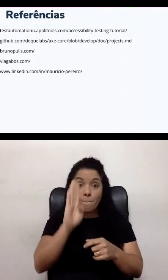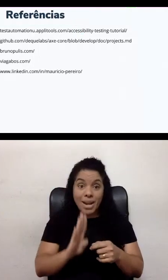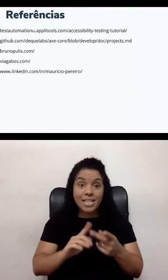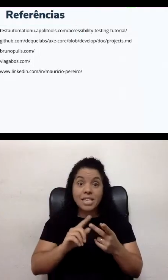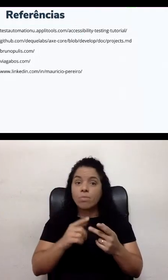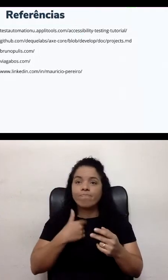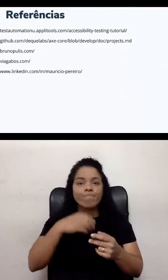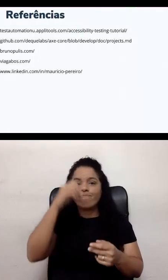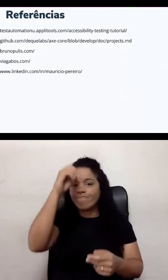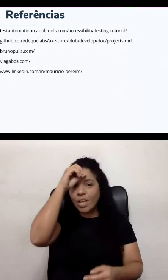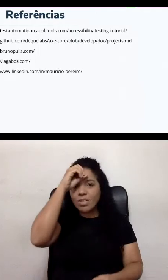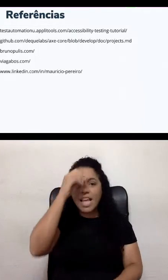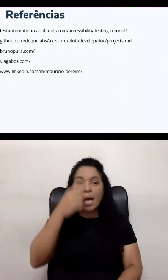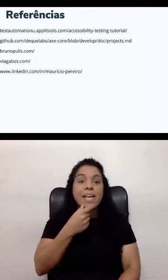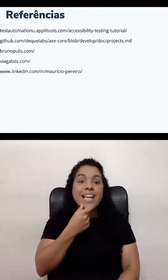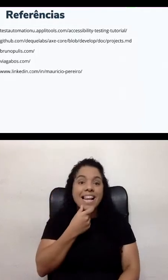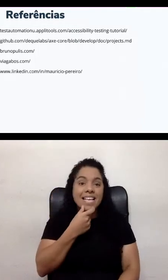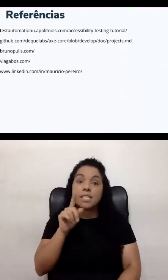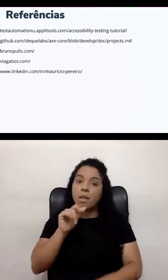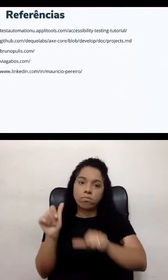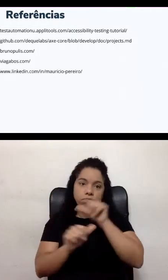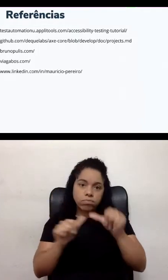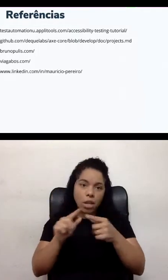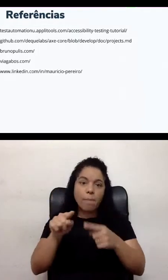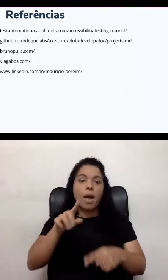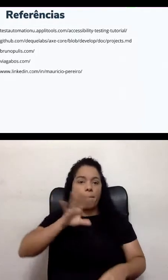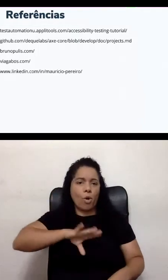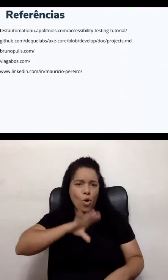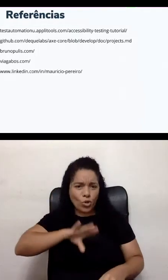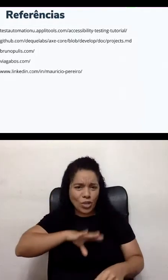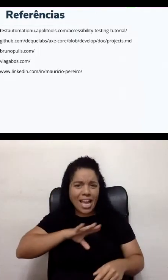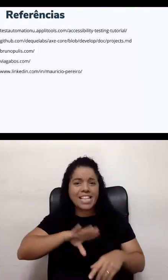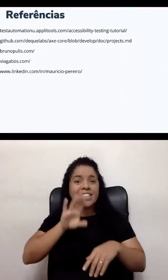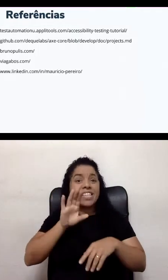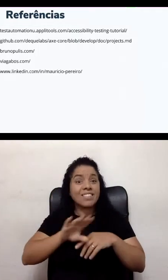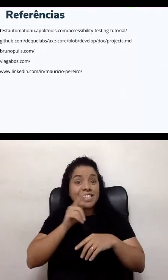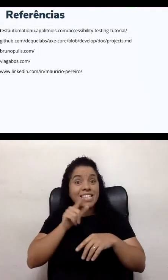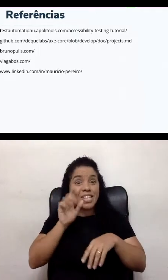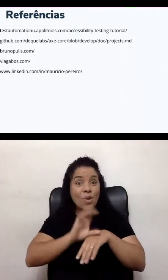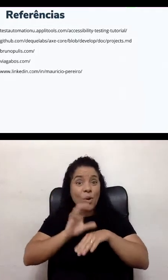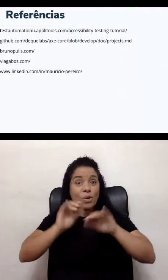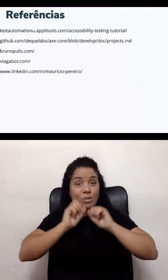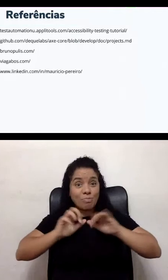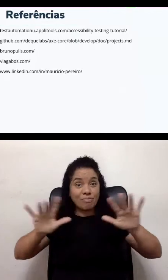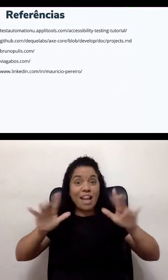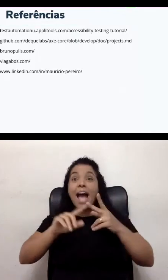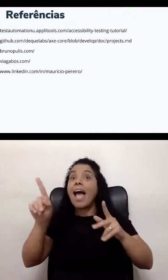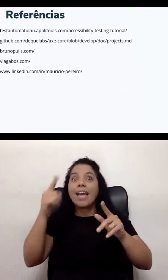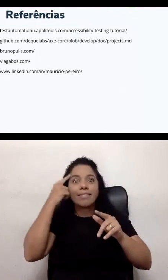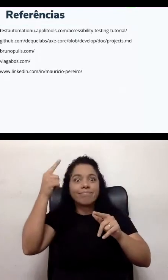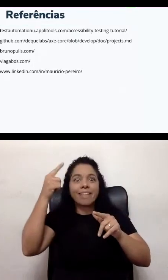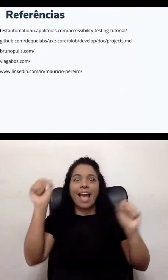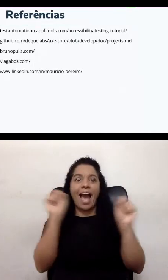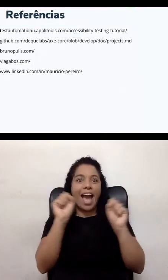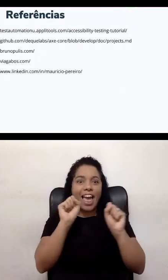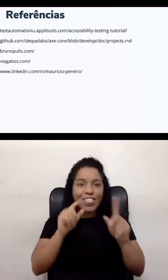que não sabe o inglês. Então, vamos transformar isso em português e fazer o seu curso rodar mais, né? Ela adorou, então esse